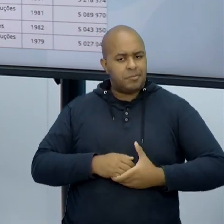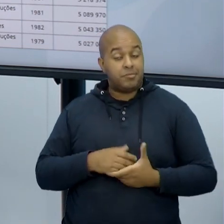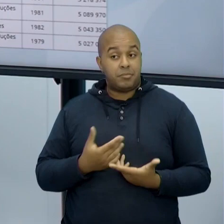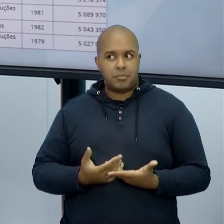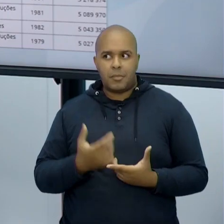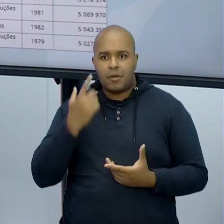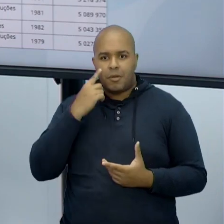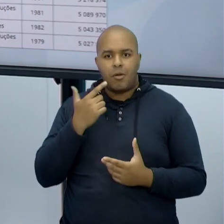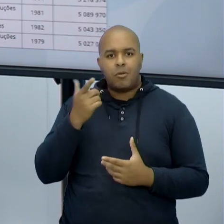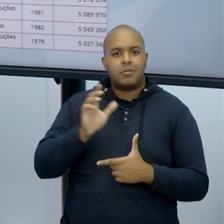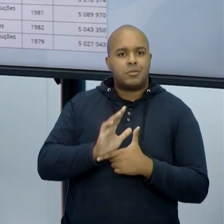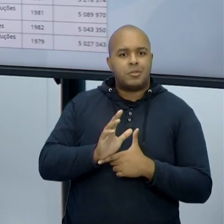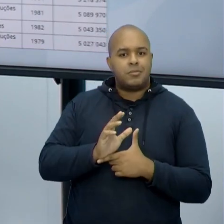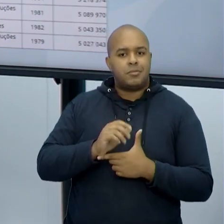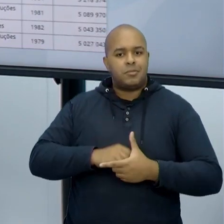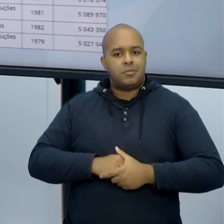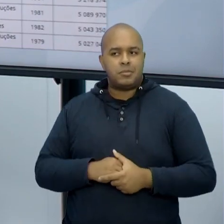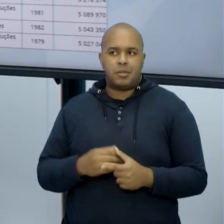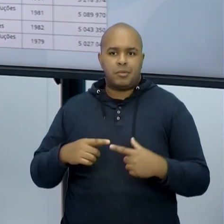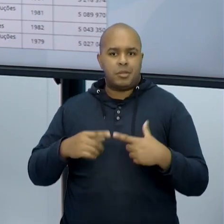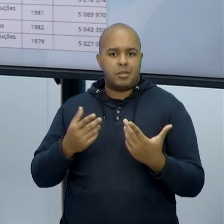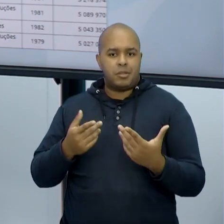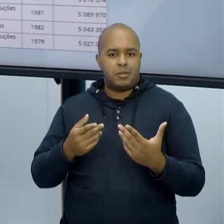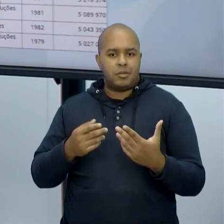Aí eu venho para outros filmes